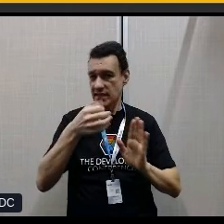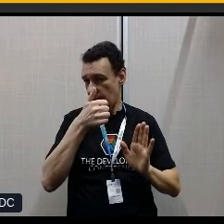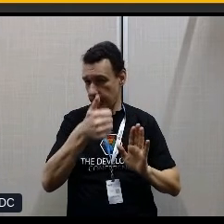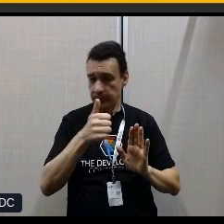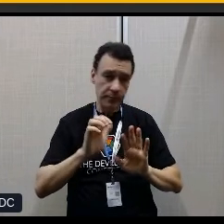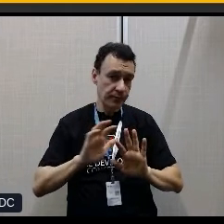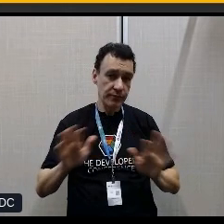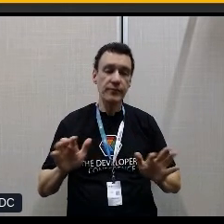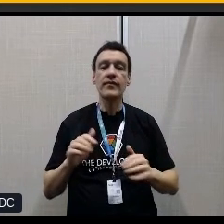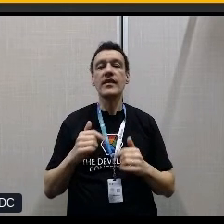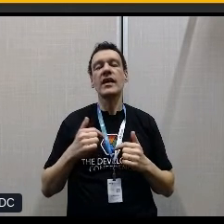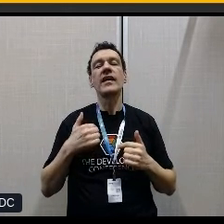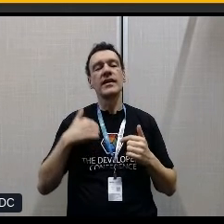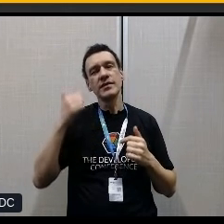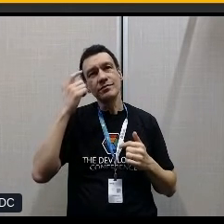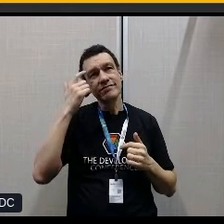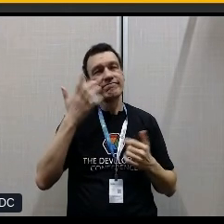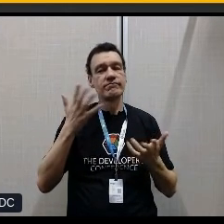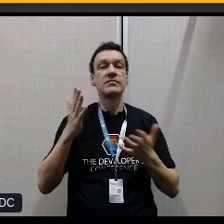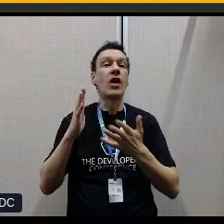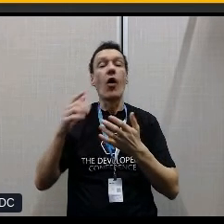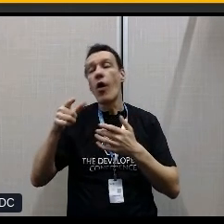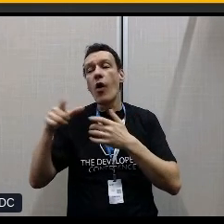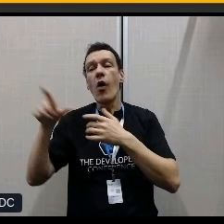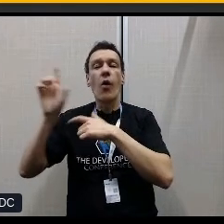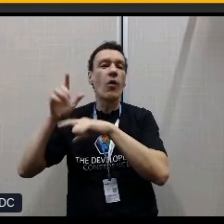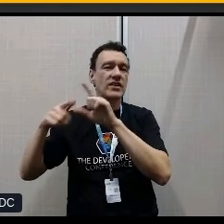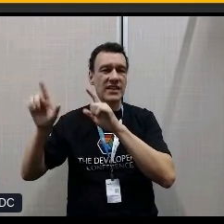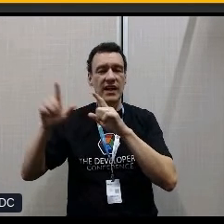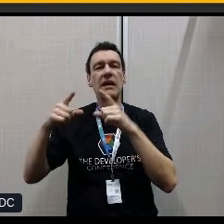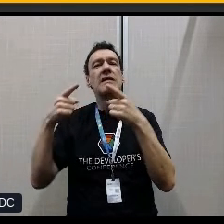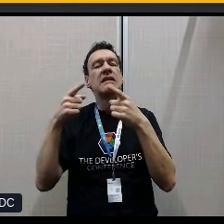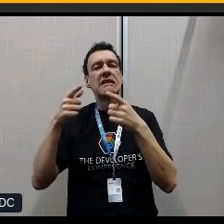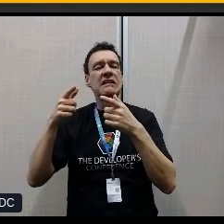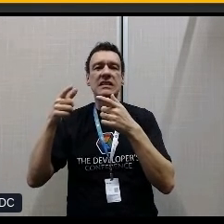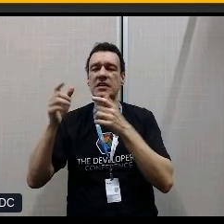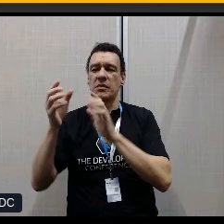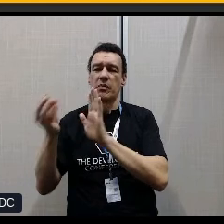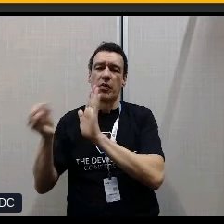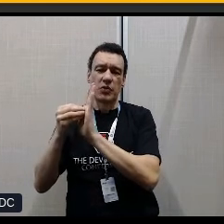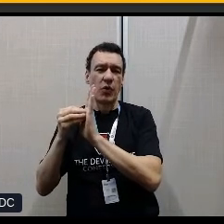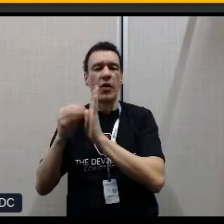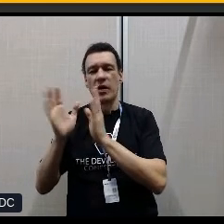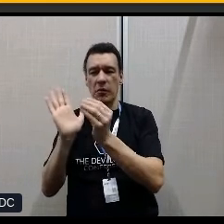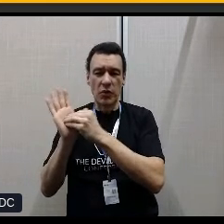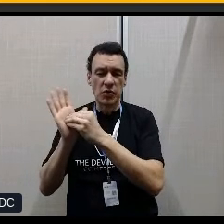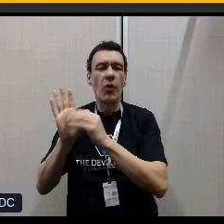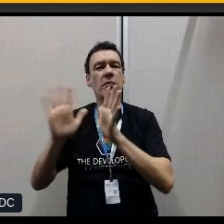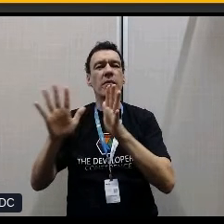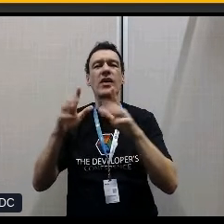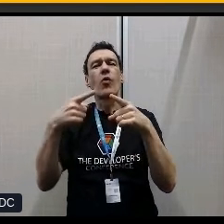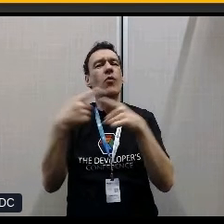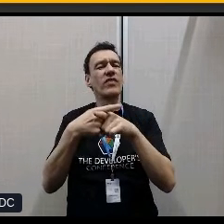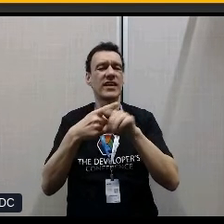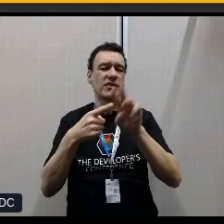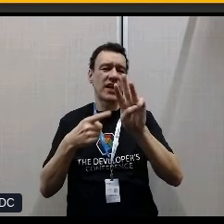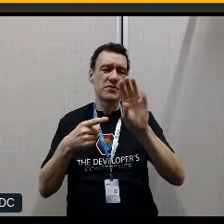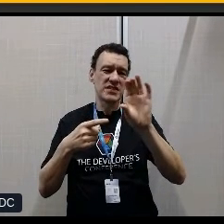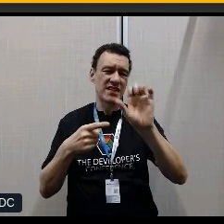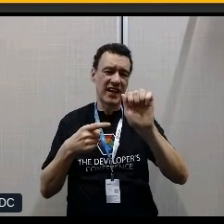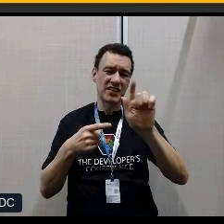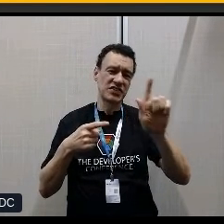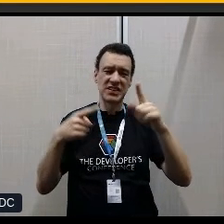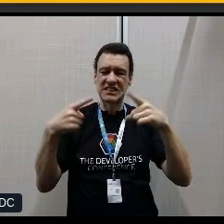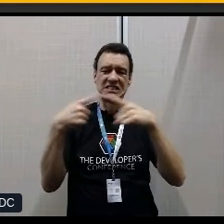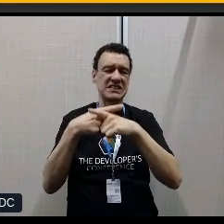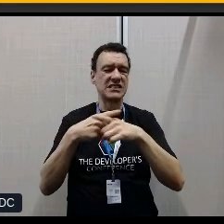descartar quaisquer diretrizes que pudessem entrar em conflito com a WCAG. A ideia é ser um direcional, um norteador, de